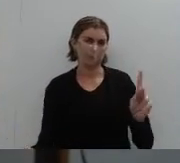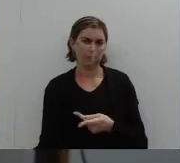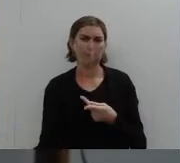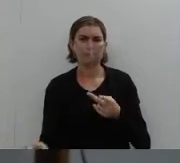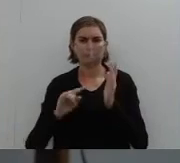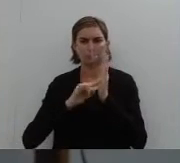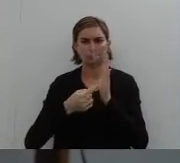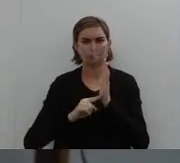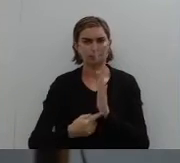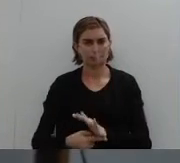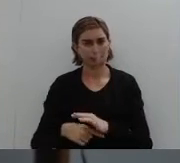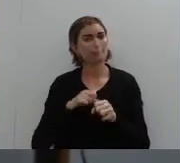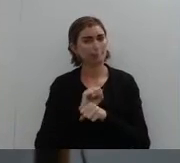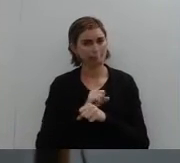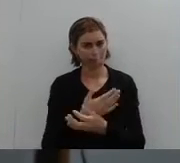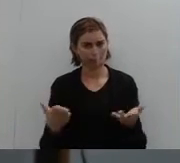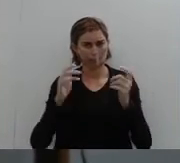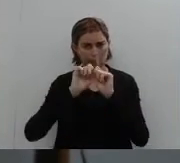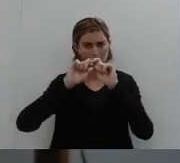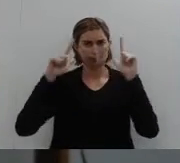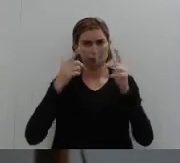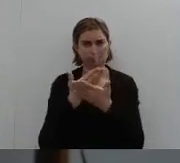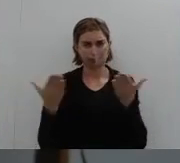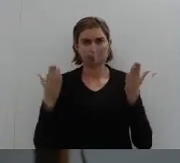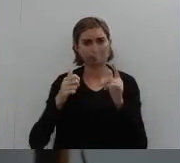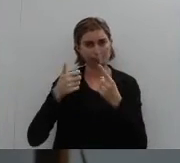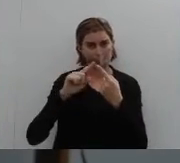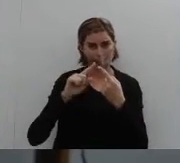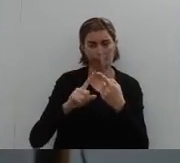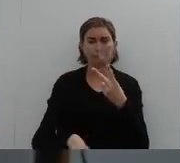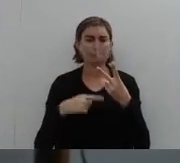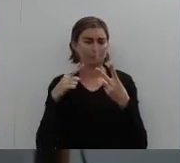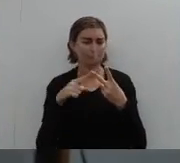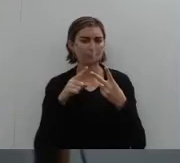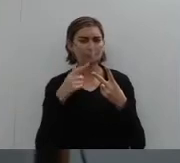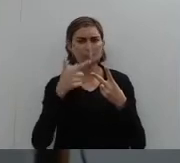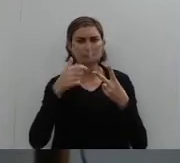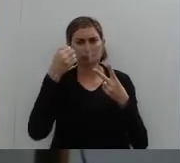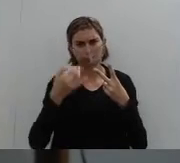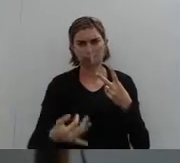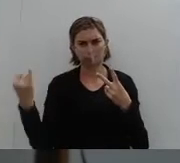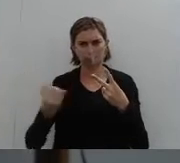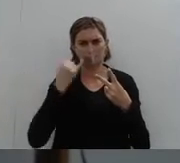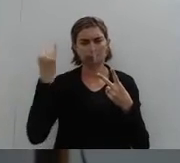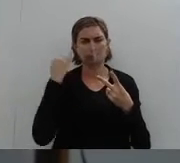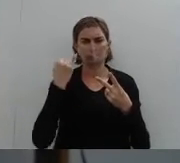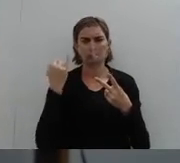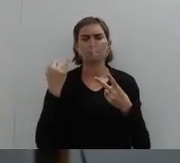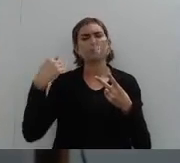errado. Espero que isso tenha ficado claro para você, essa primeira distinção. Só que outra distinção muito importante